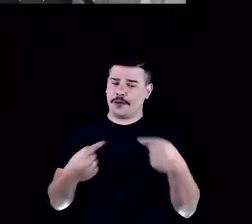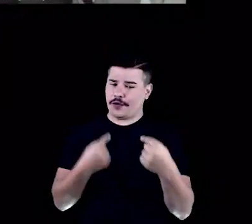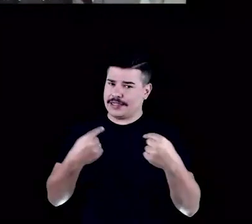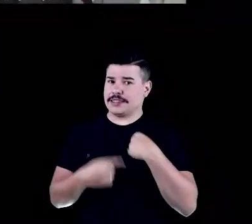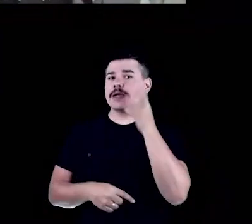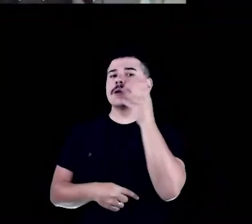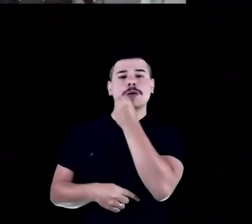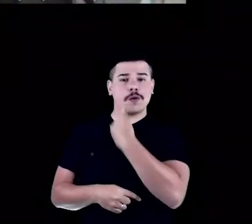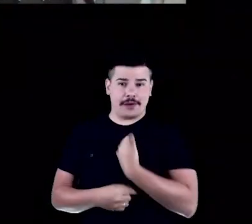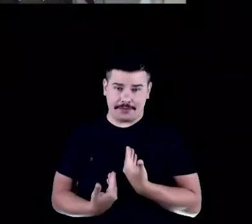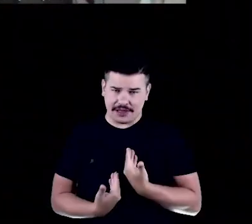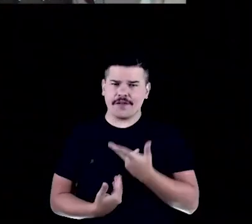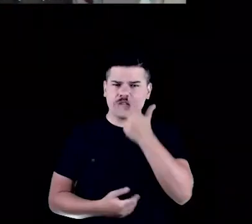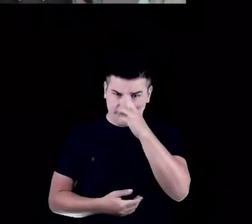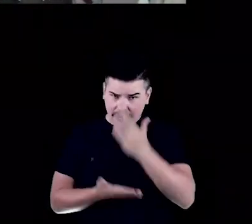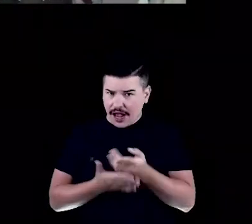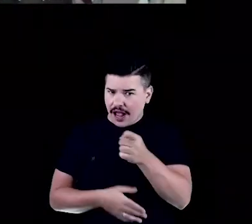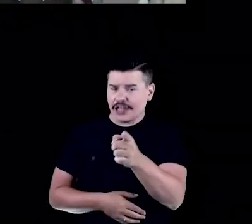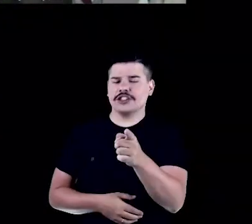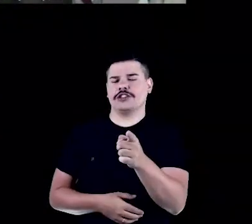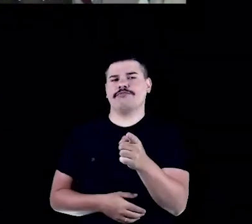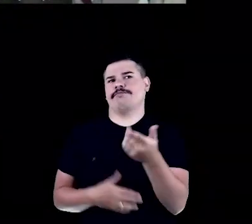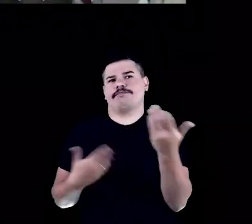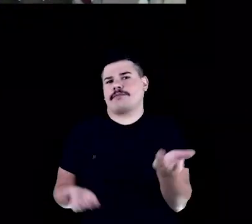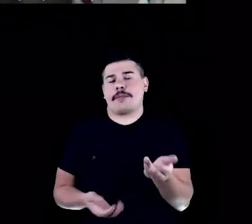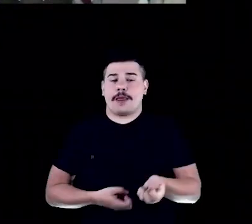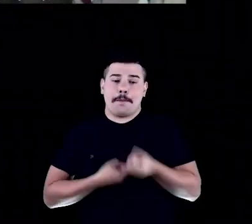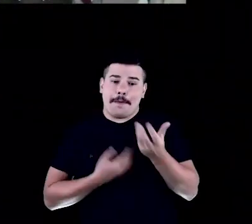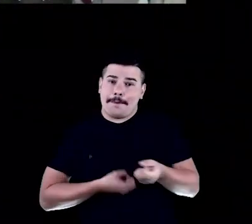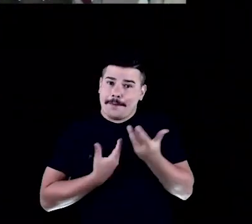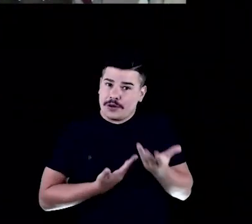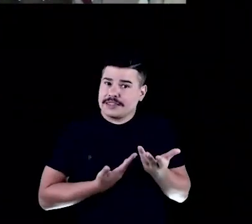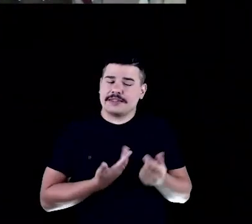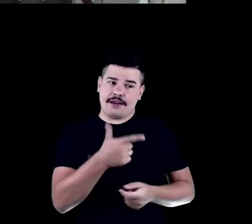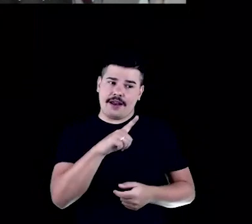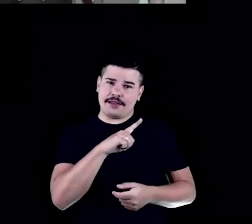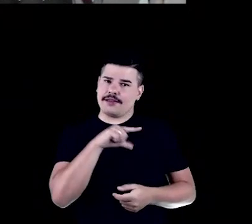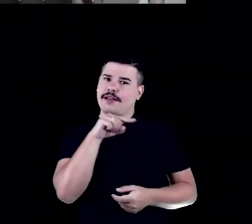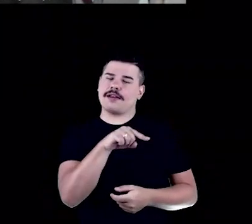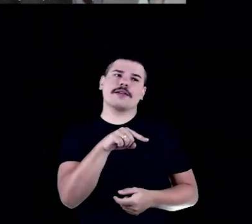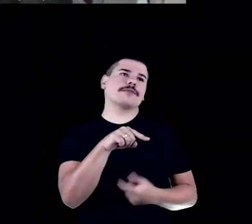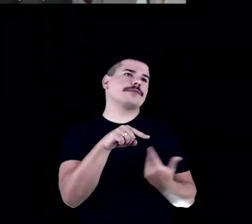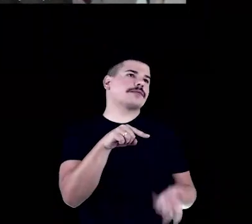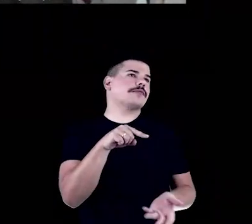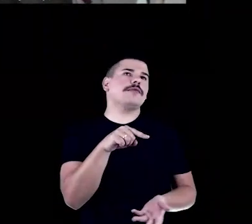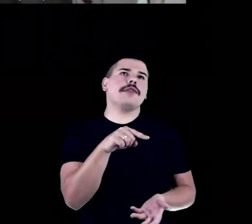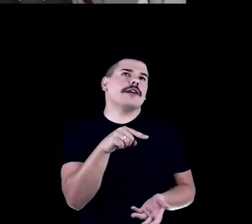agora e para mim também. Vocês não acham, por exemplo, que uma poesia que tem